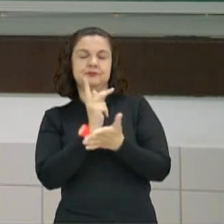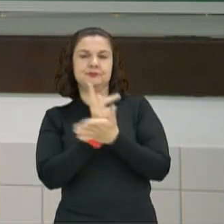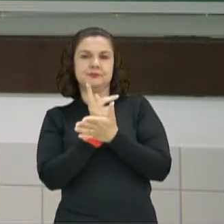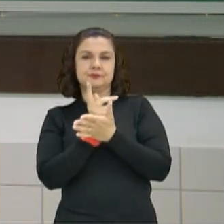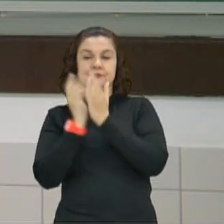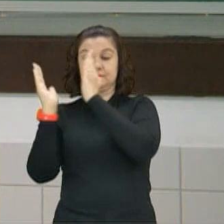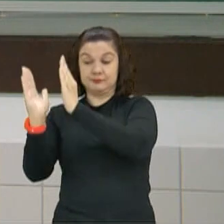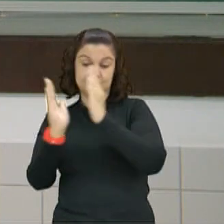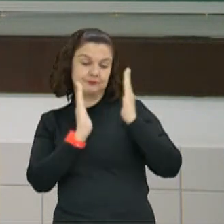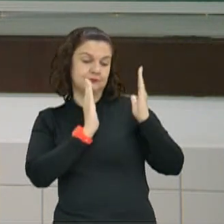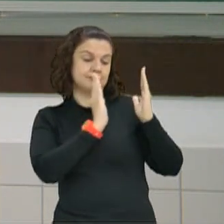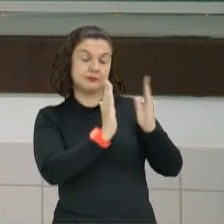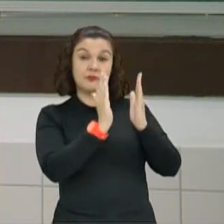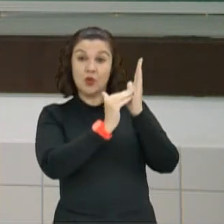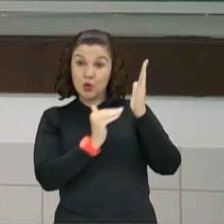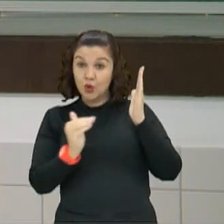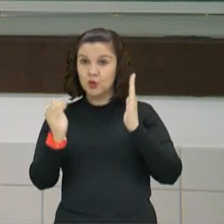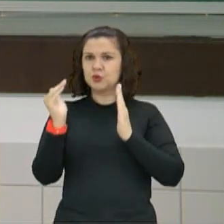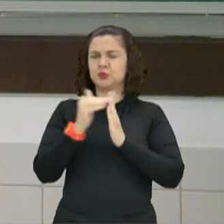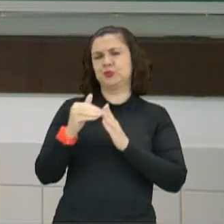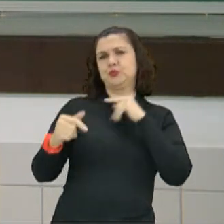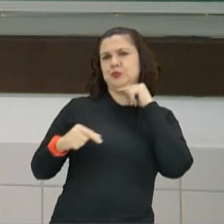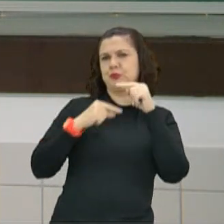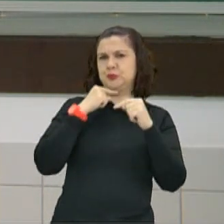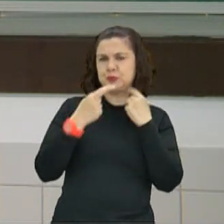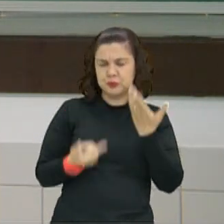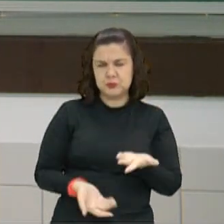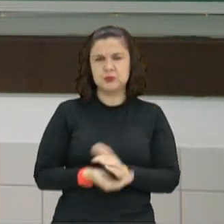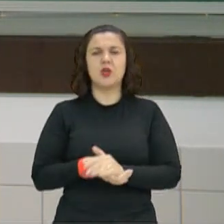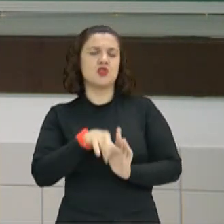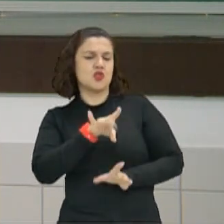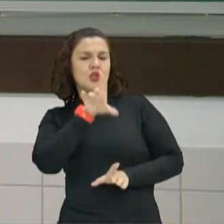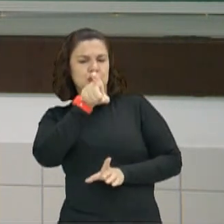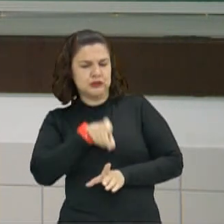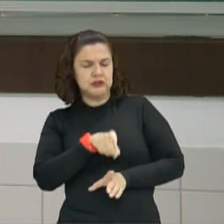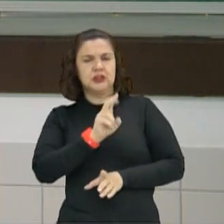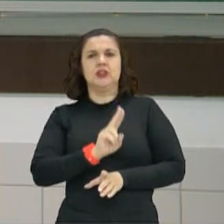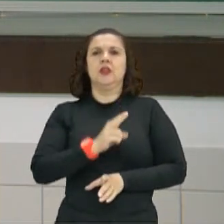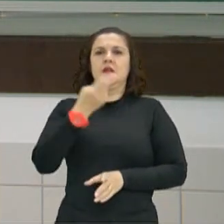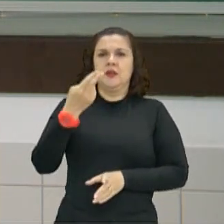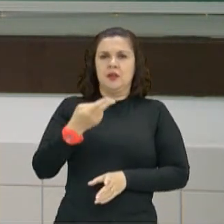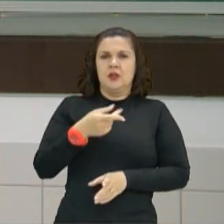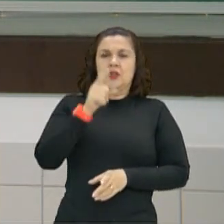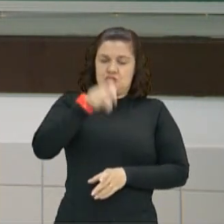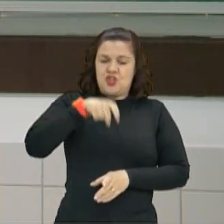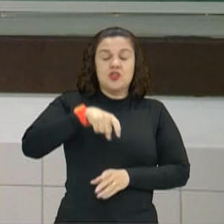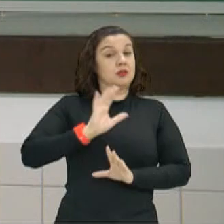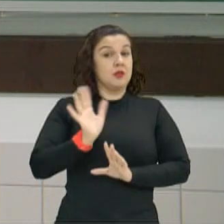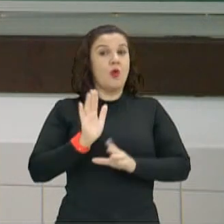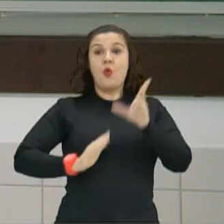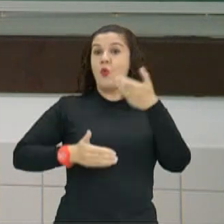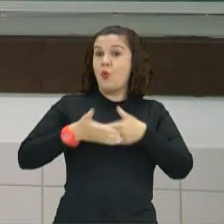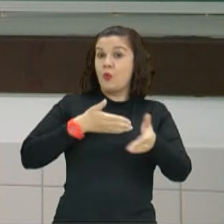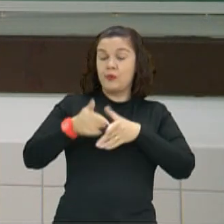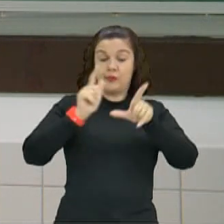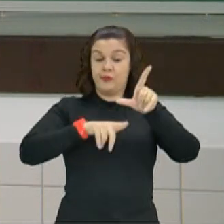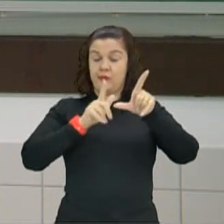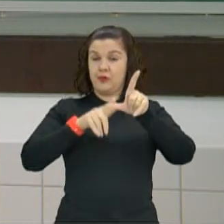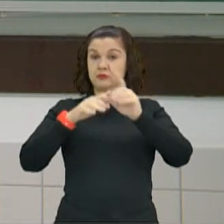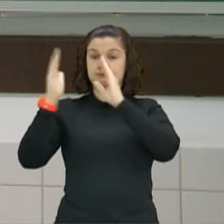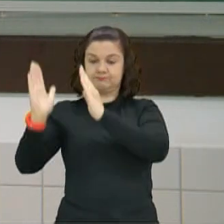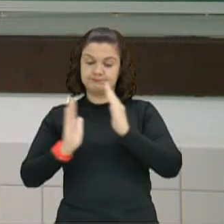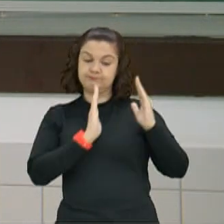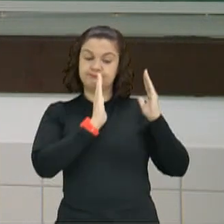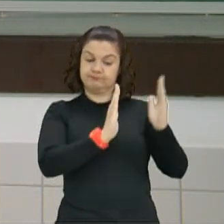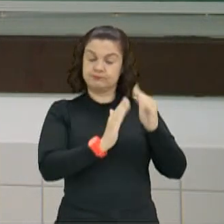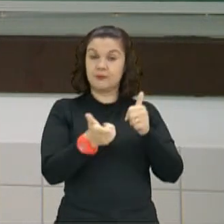ter que deixar tudo que for variável, não necessariamente só x, tá, pessoal? Porque pensa que é só x. Pode ser qualquer outra letra. Mas você vai ter